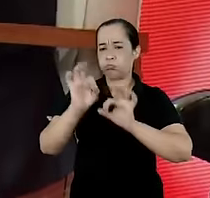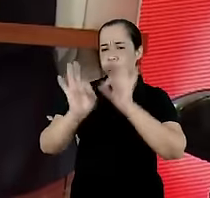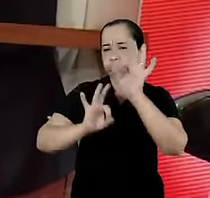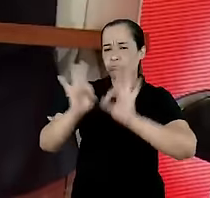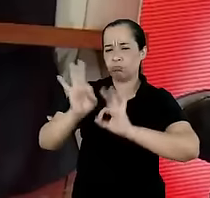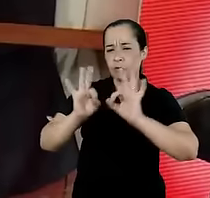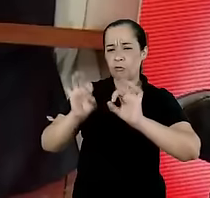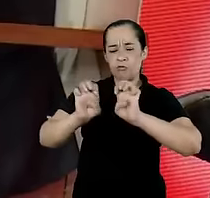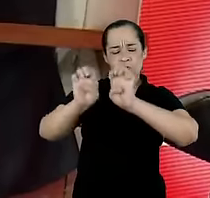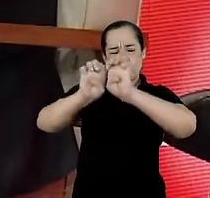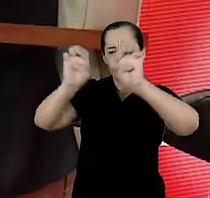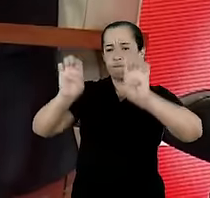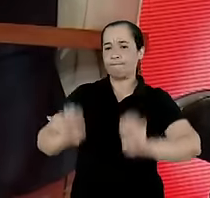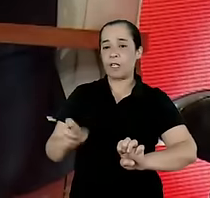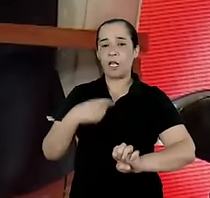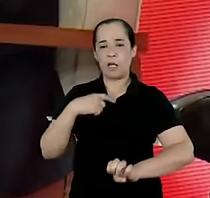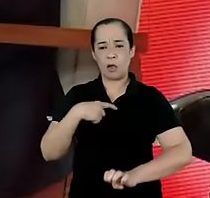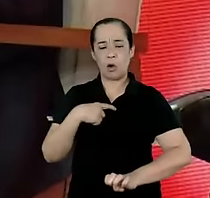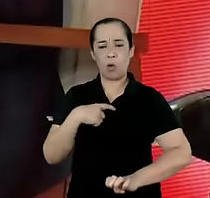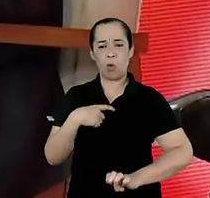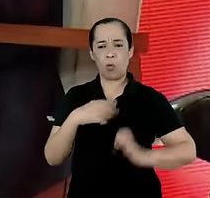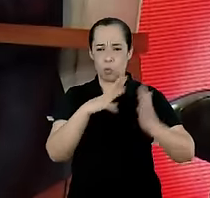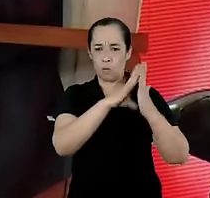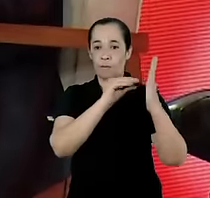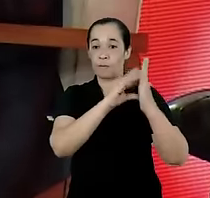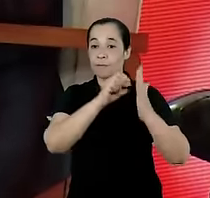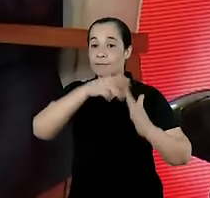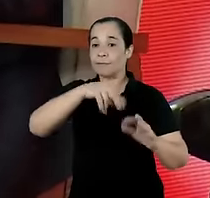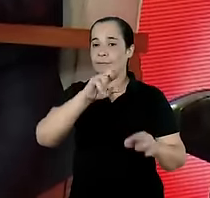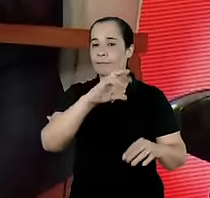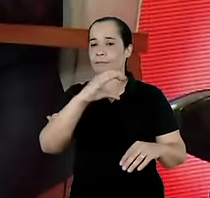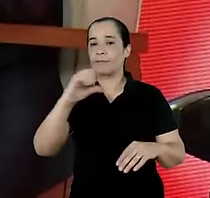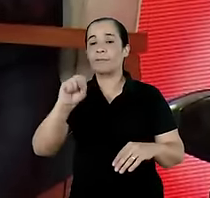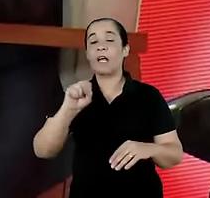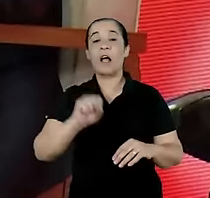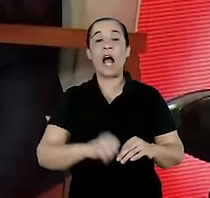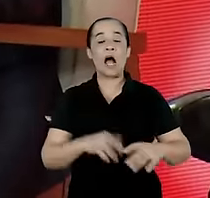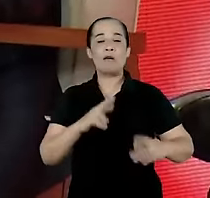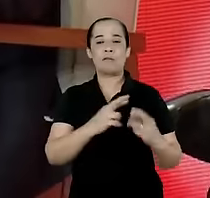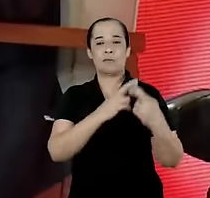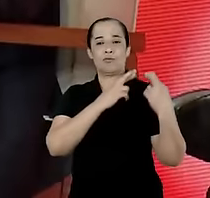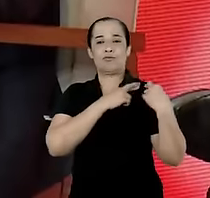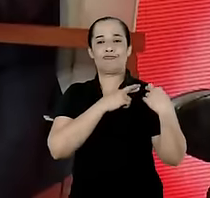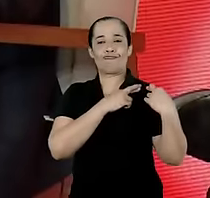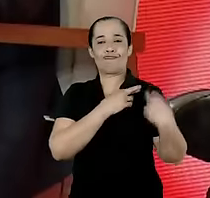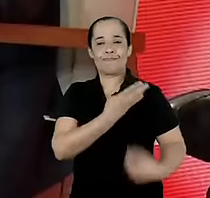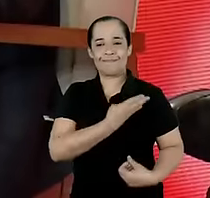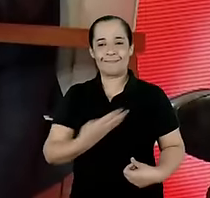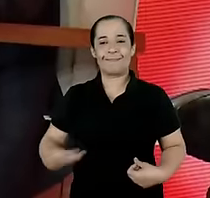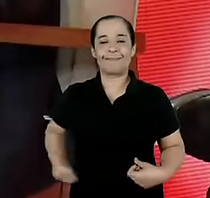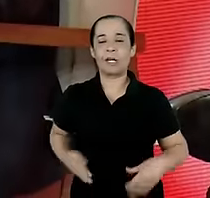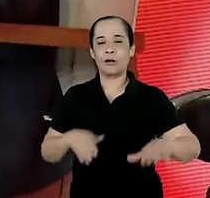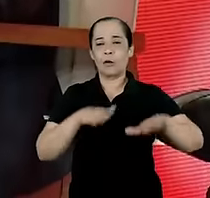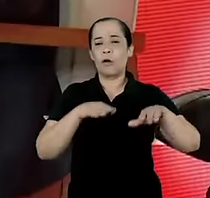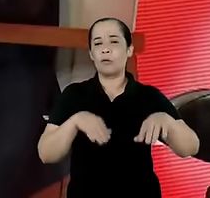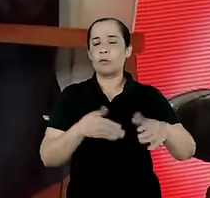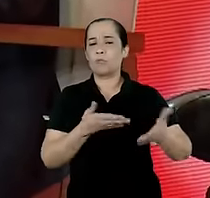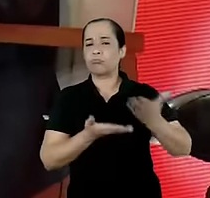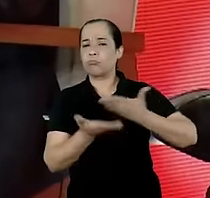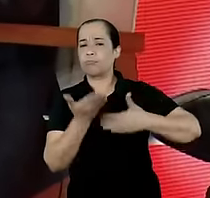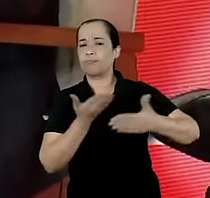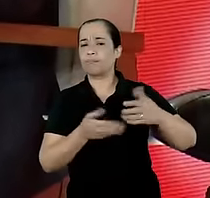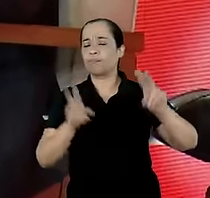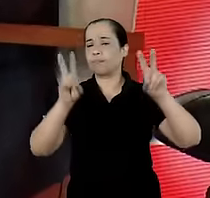palavras do Marcos em relação à responsabilidade com que o governo tá tratando o tema da reforma tributária queria